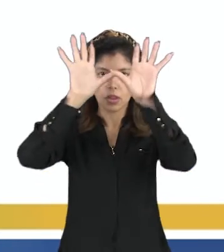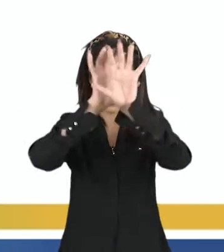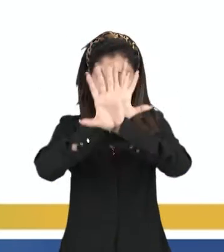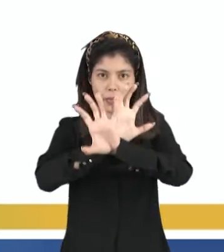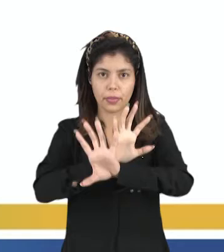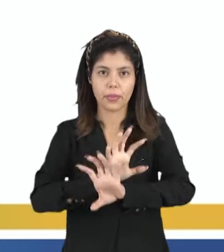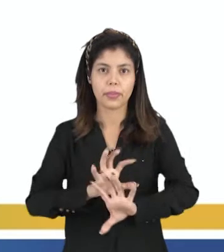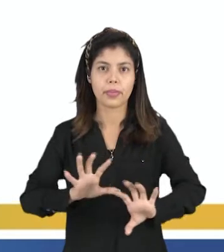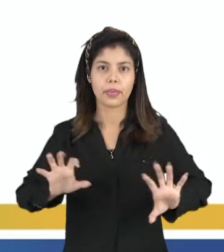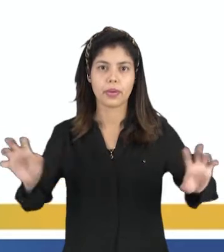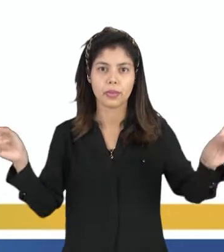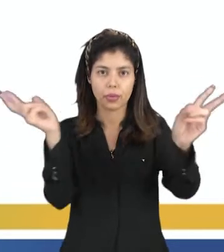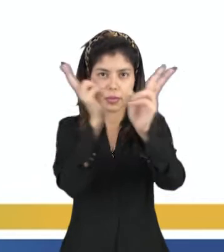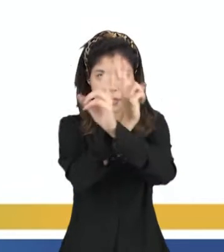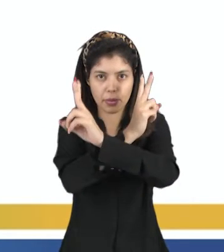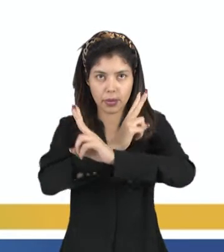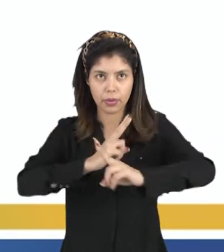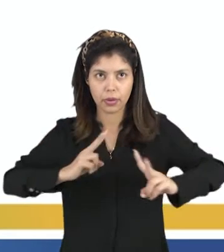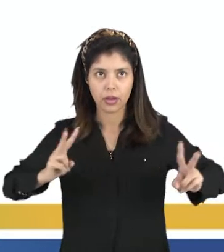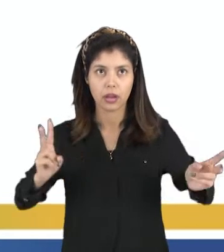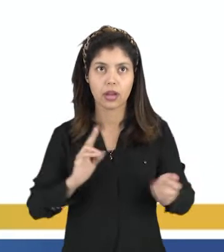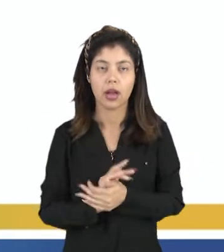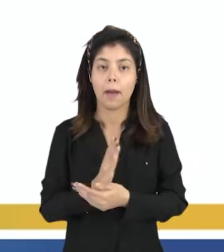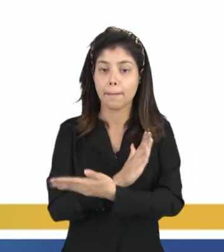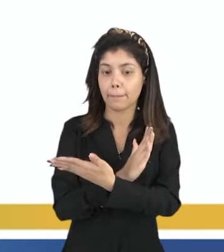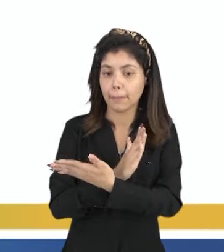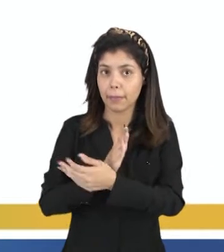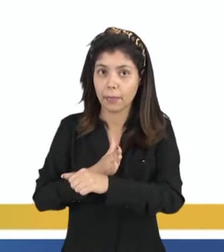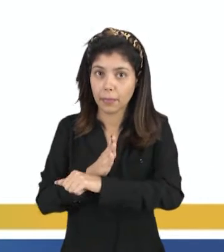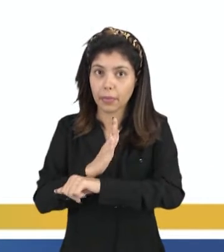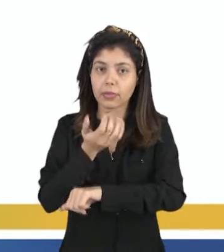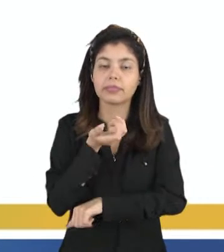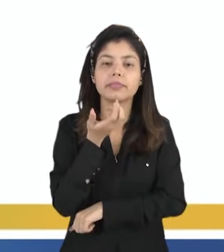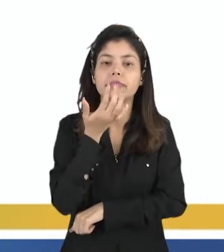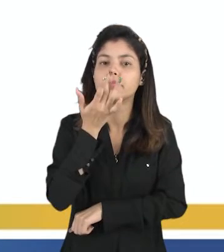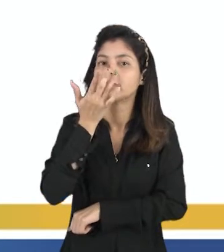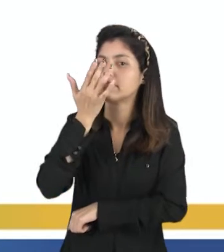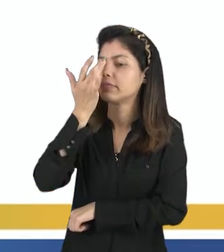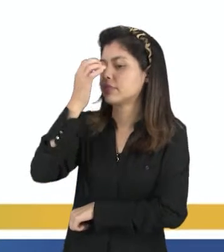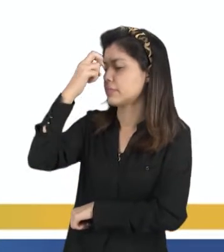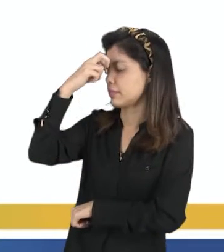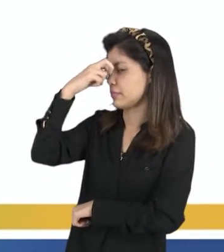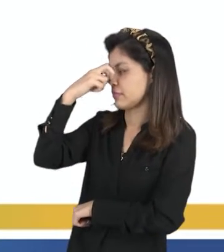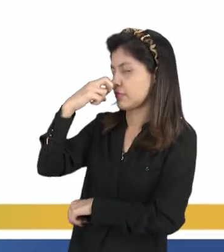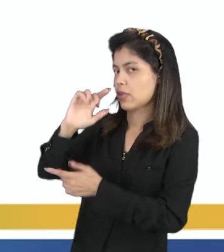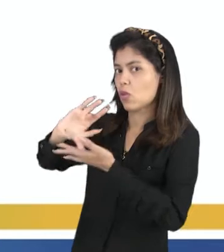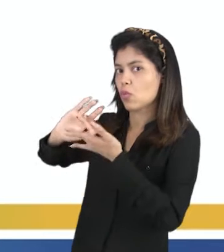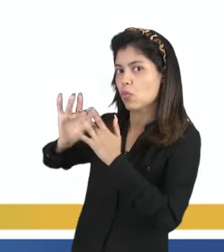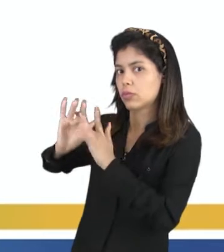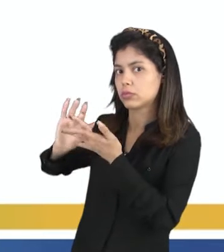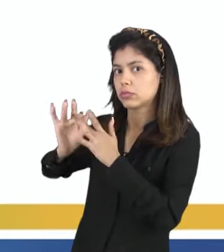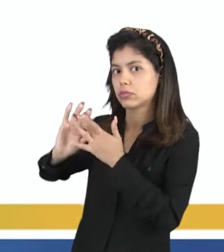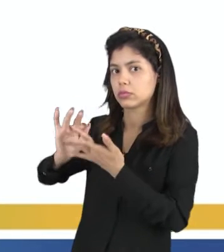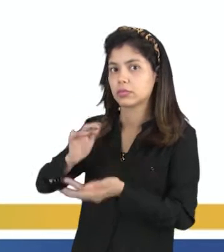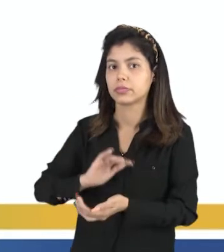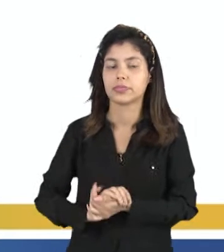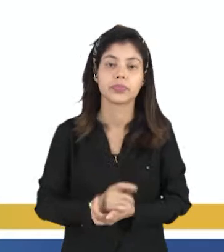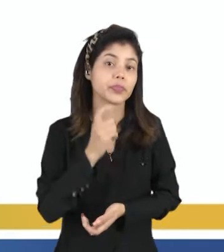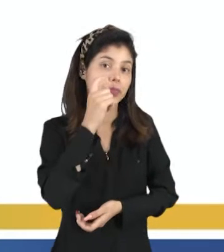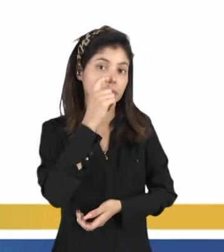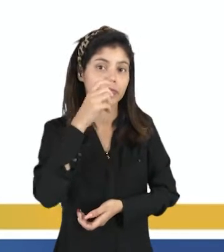que possui as moléculas aromáticas, passa pelas nossas fossas nasais e entra em contato com a nossa mucosa